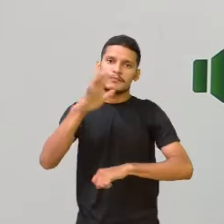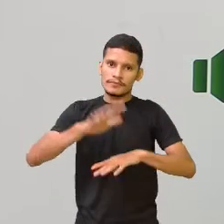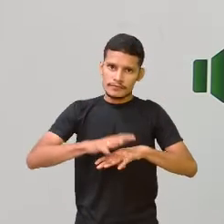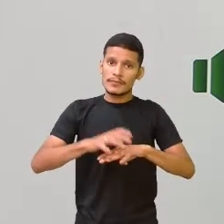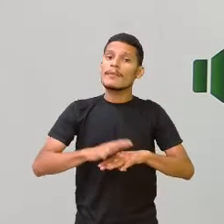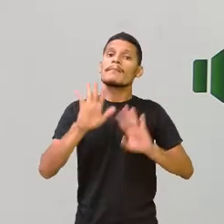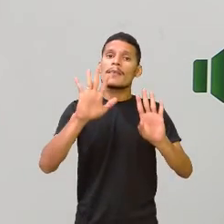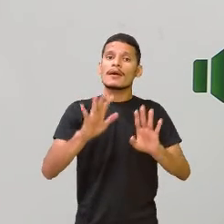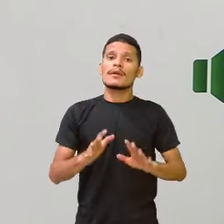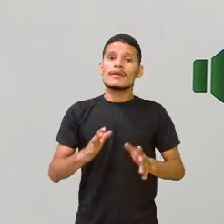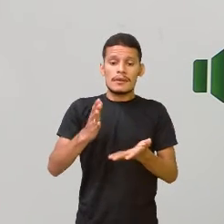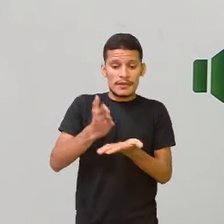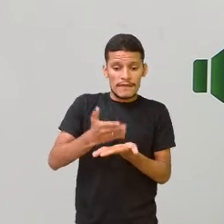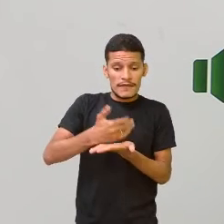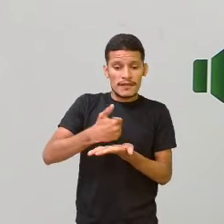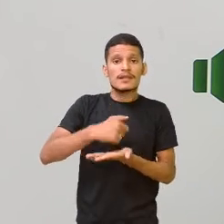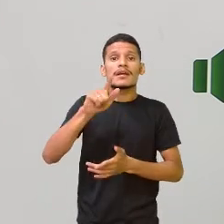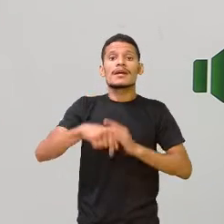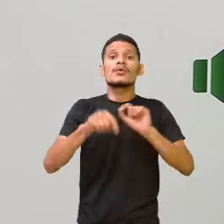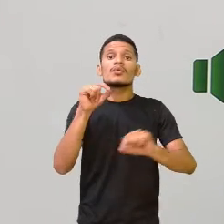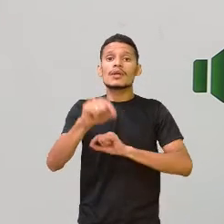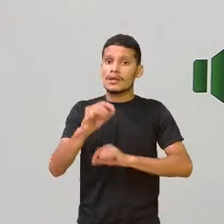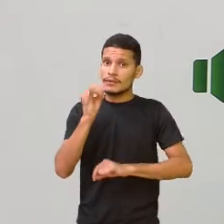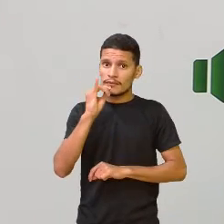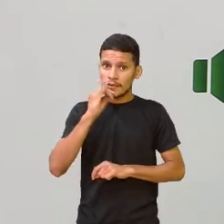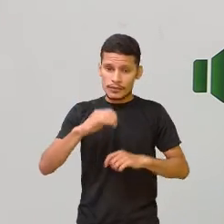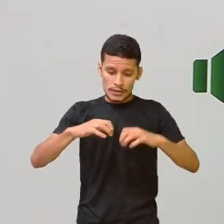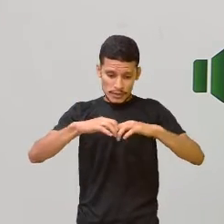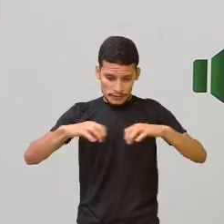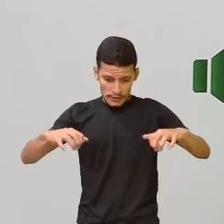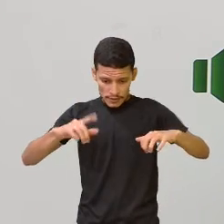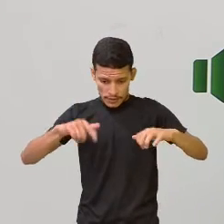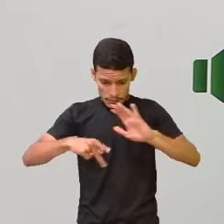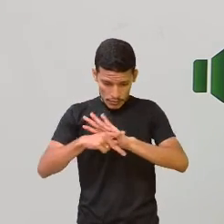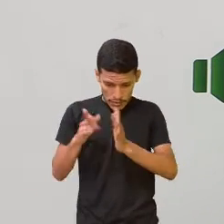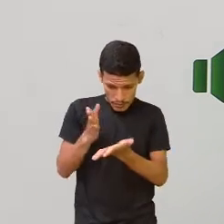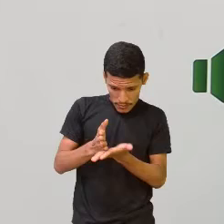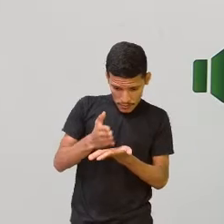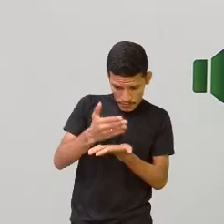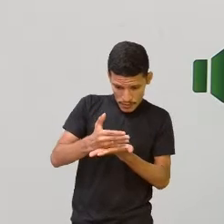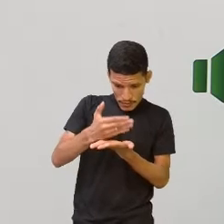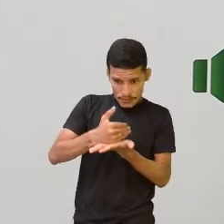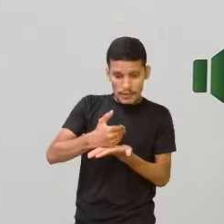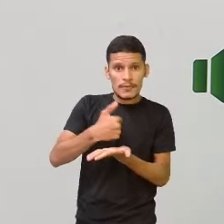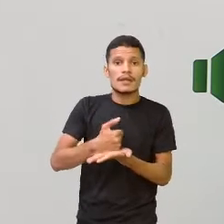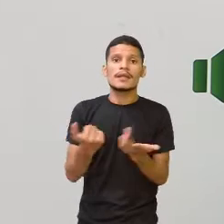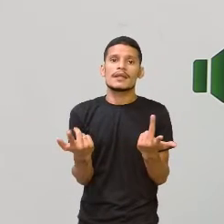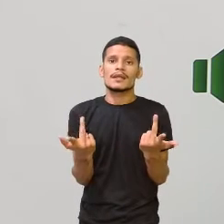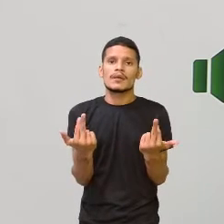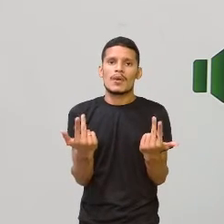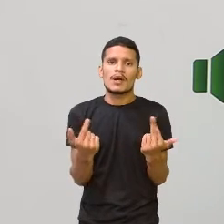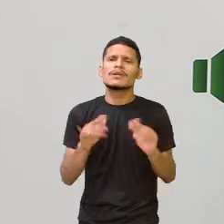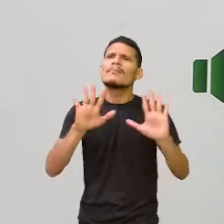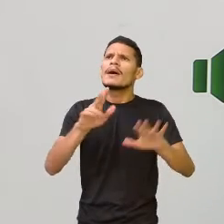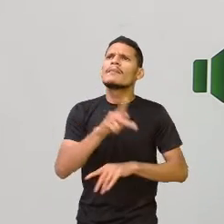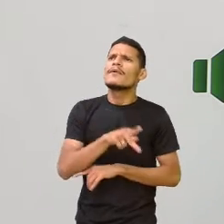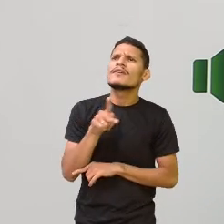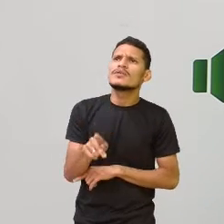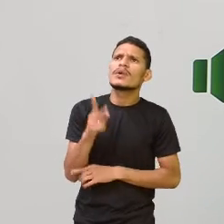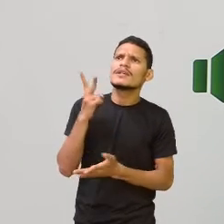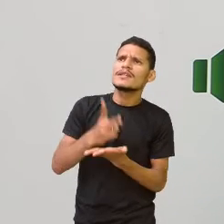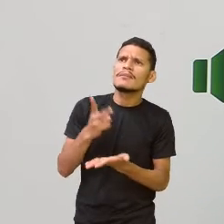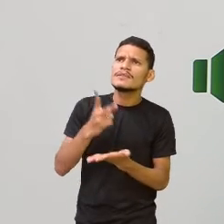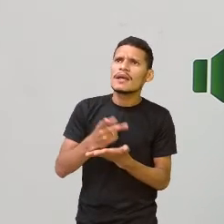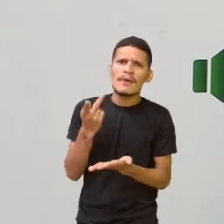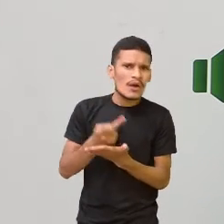é exatamente essa, repartir e repartir em partes iguais. Professora, mas nem sempre